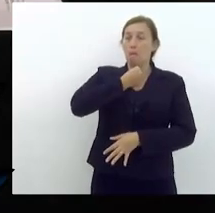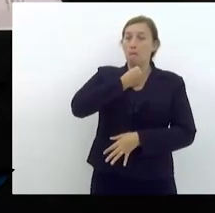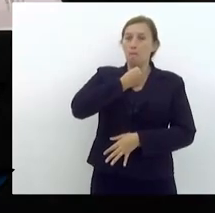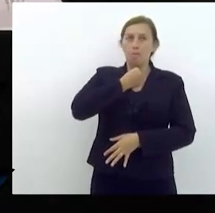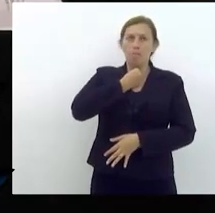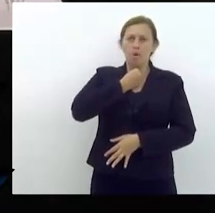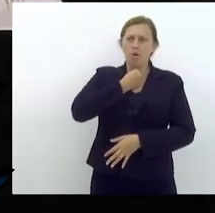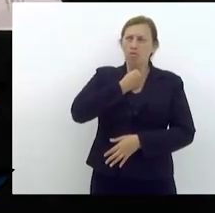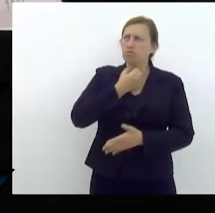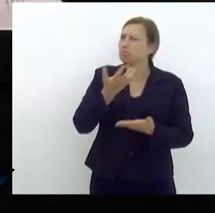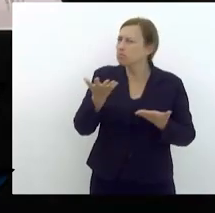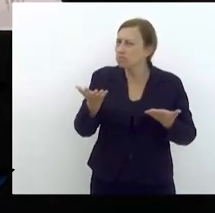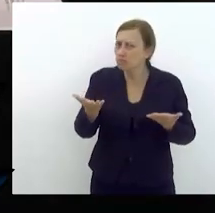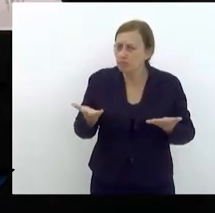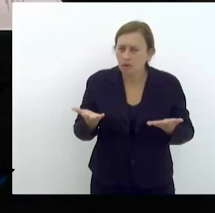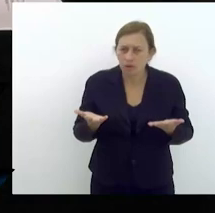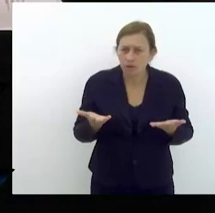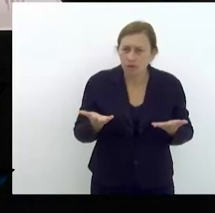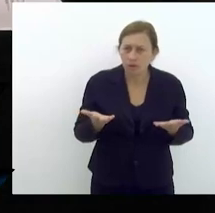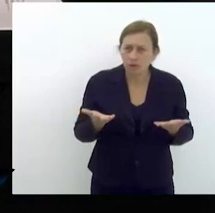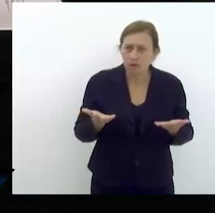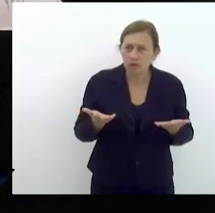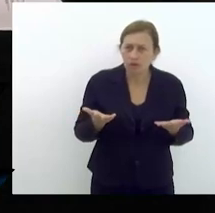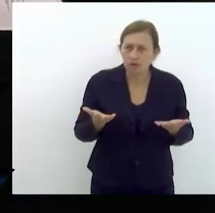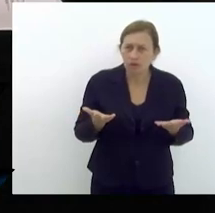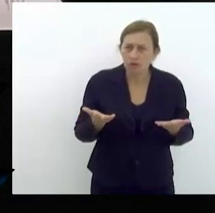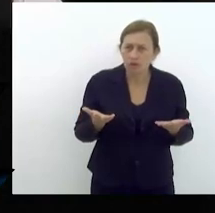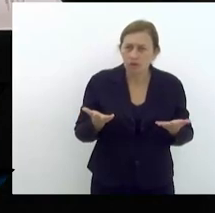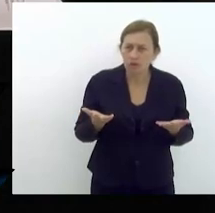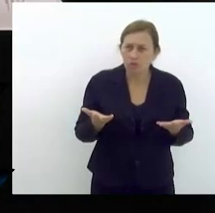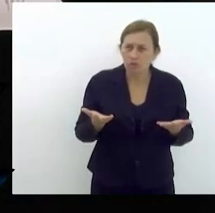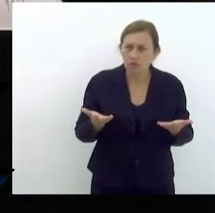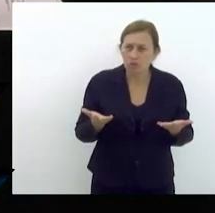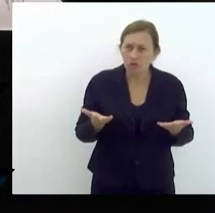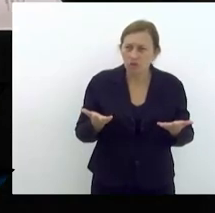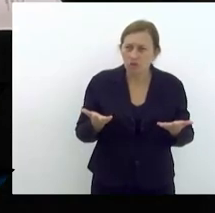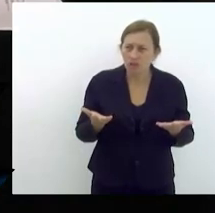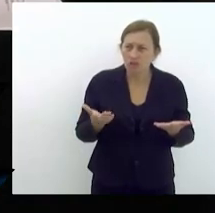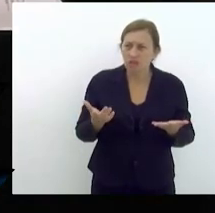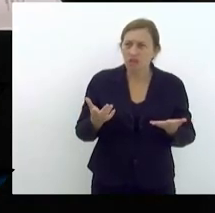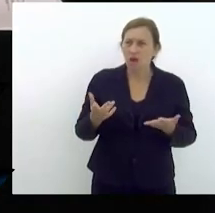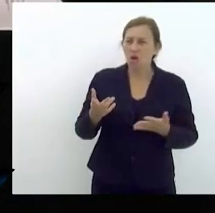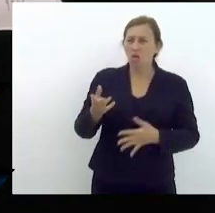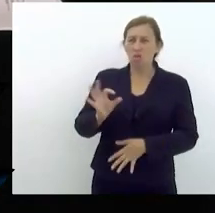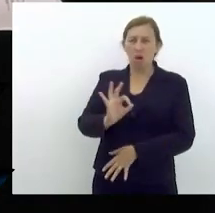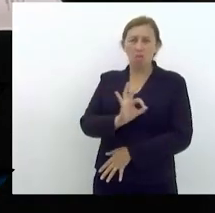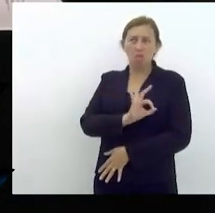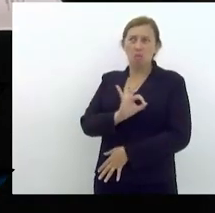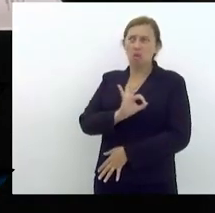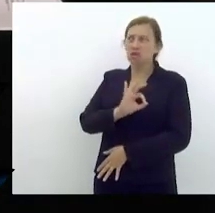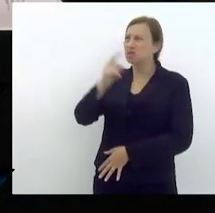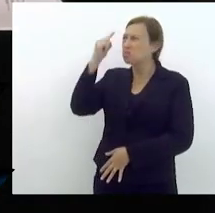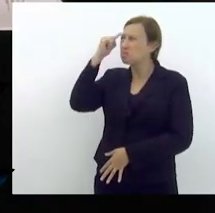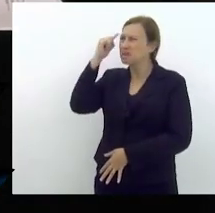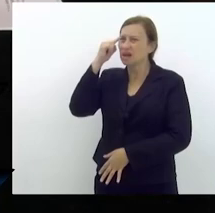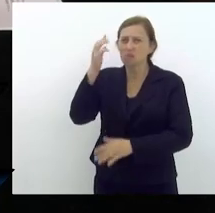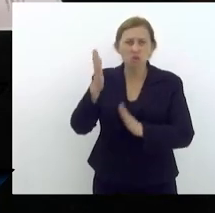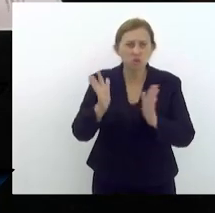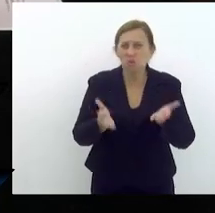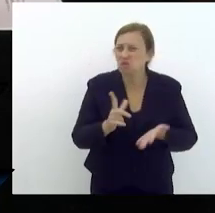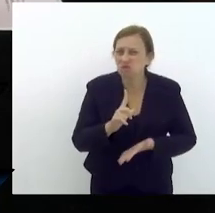Que história é essa que temos uma polícia do pensamento hoje